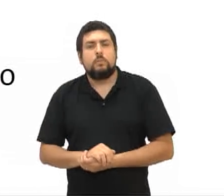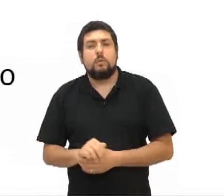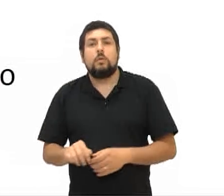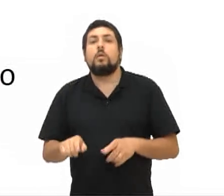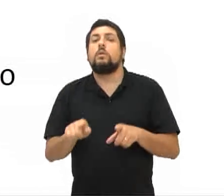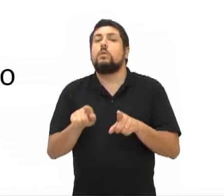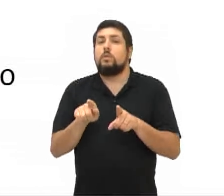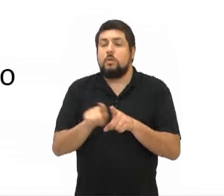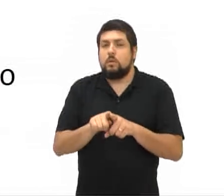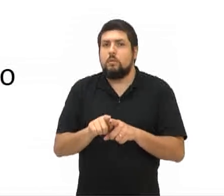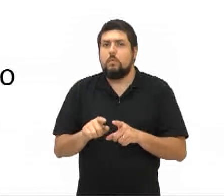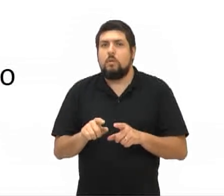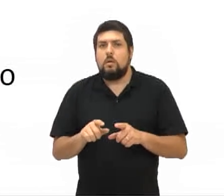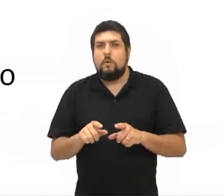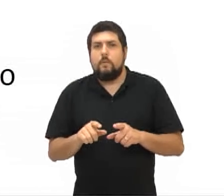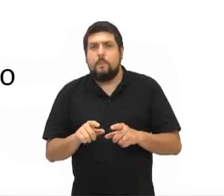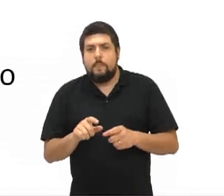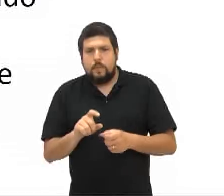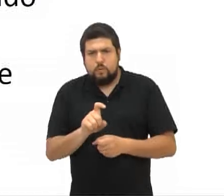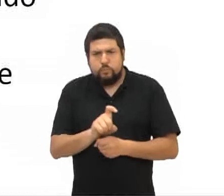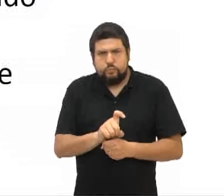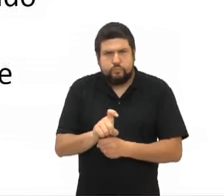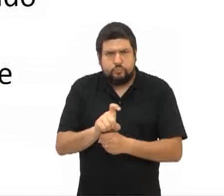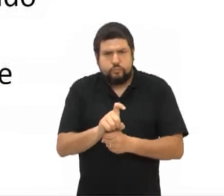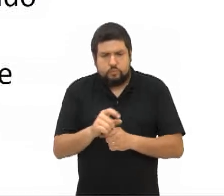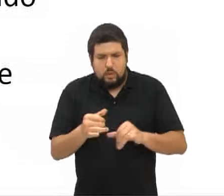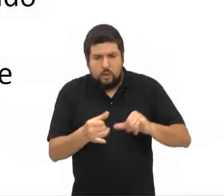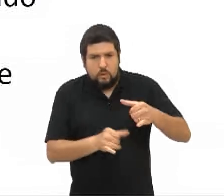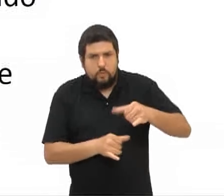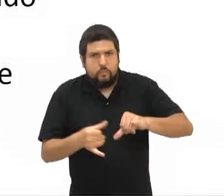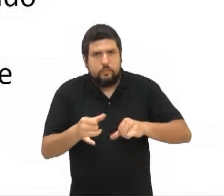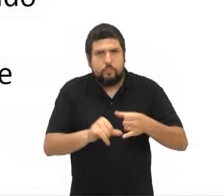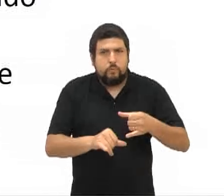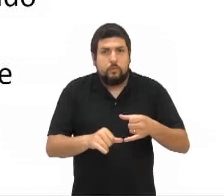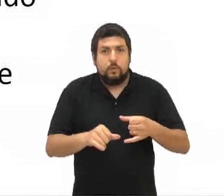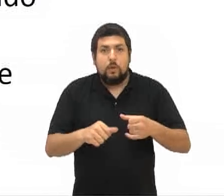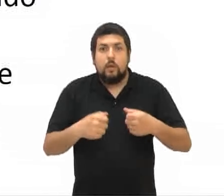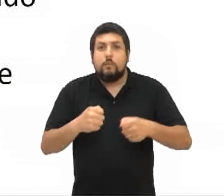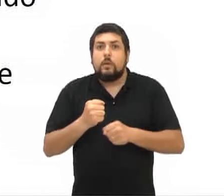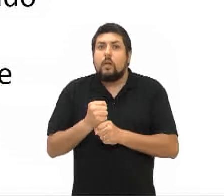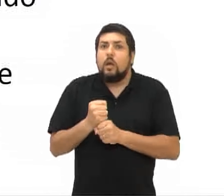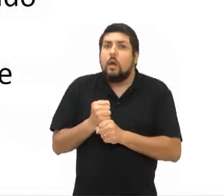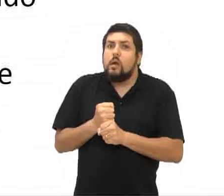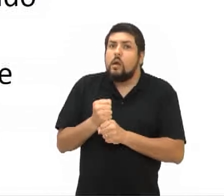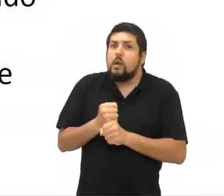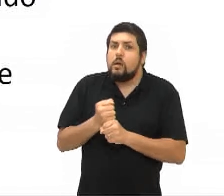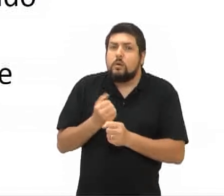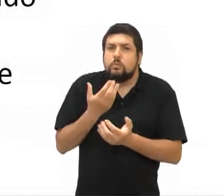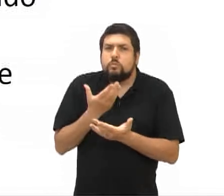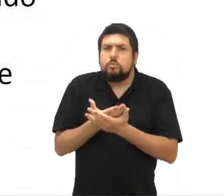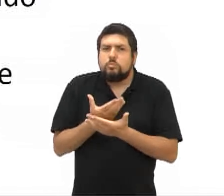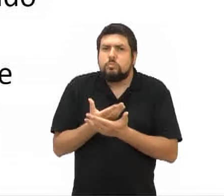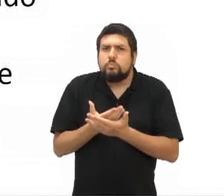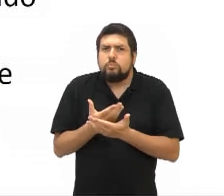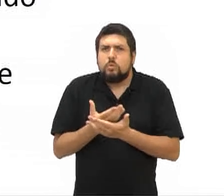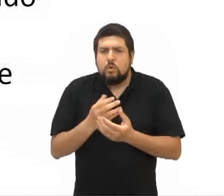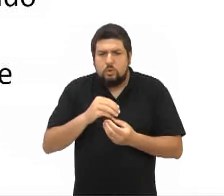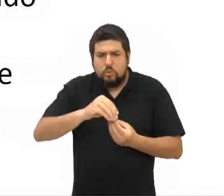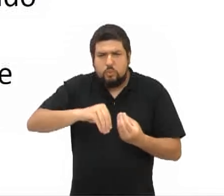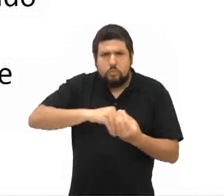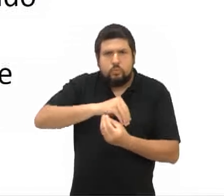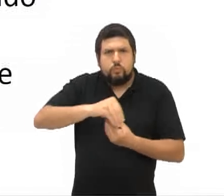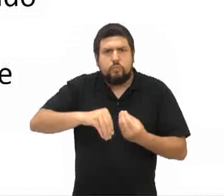para o desenvolvimento de um agroquímico, exigem-se anos de estudo para se chegar a uma fórmula que seja